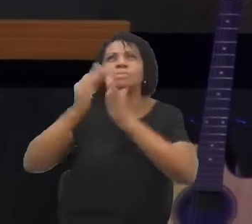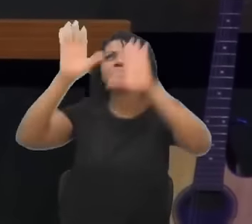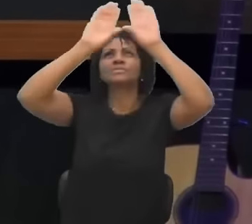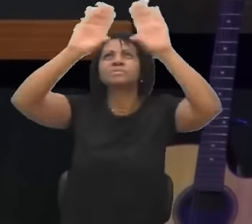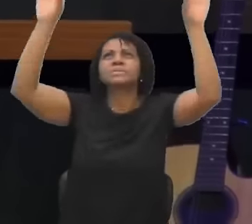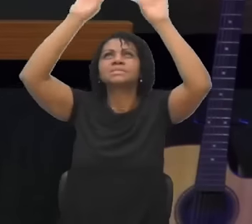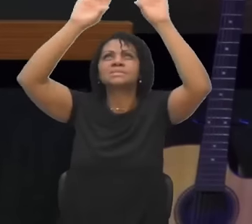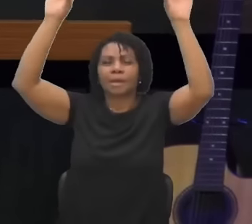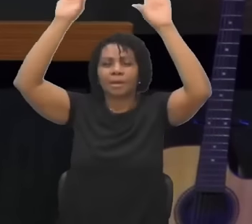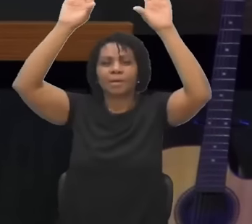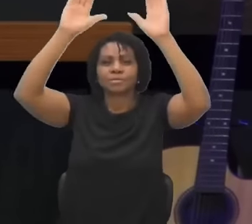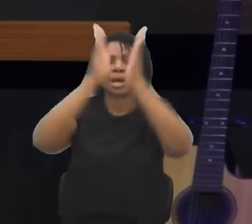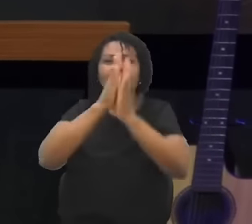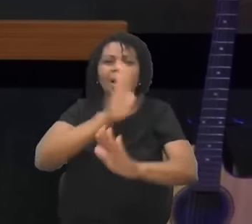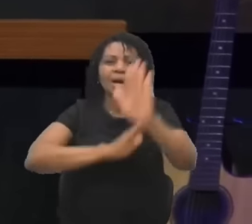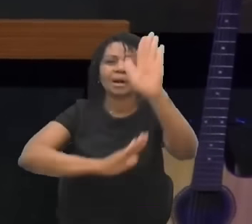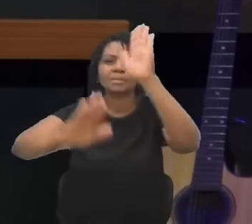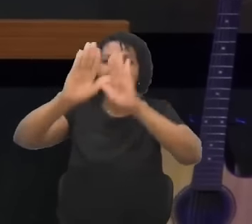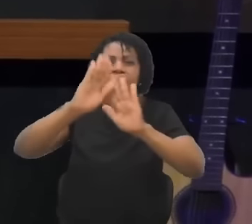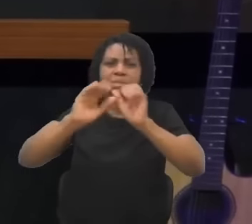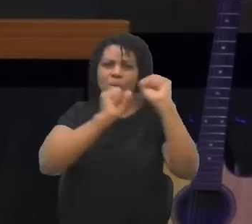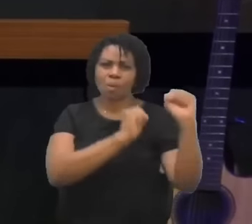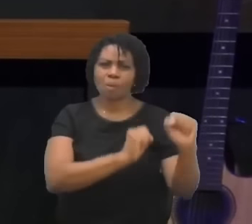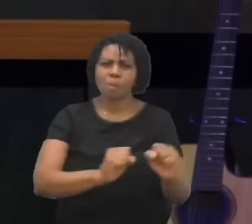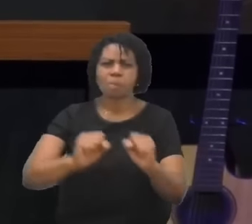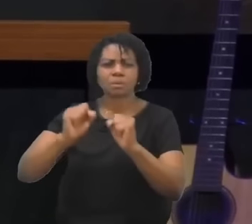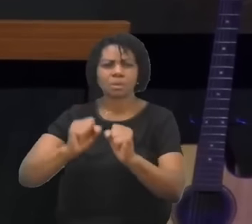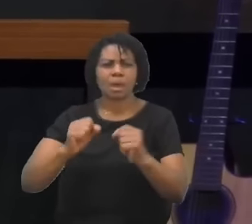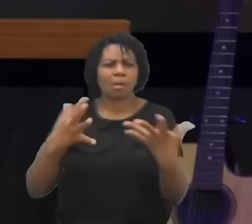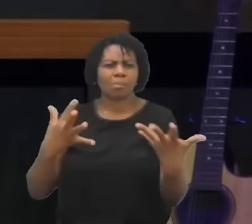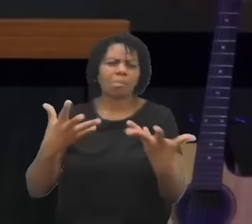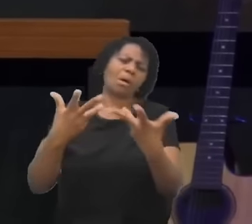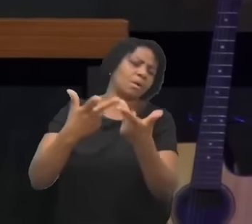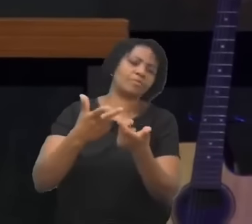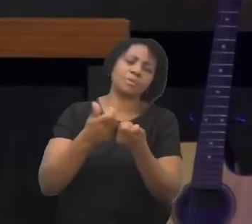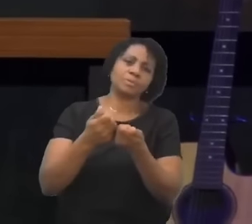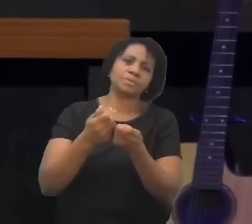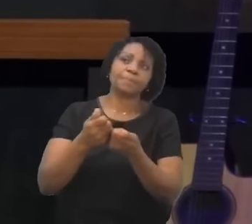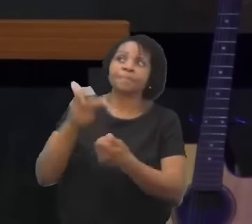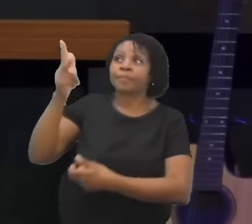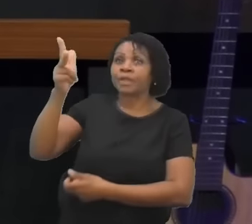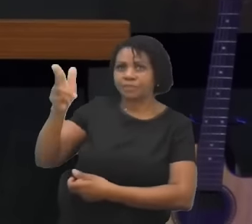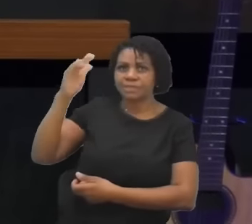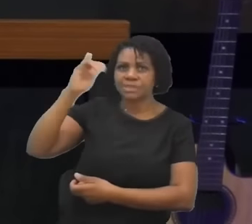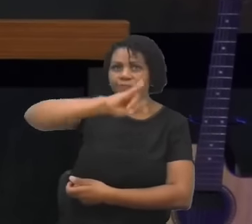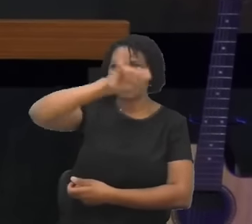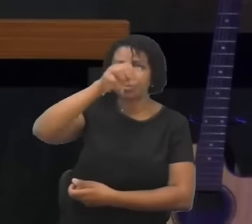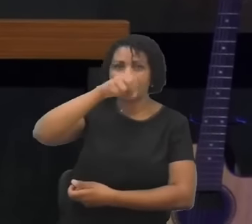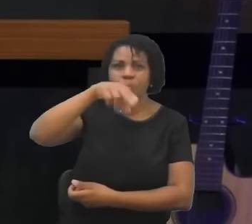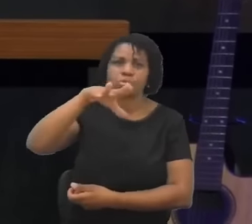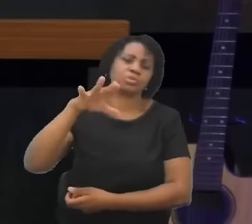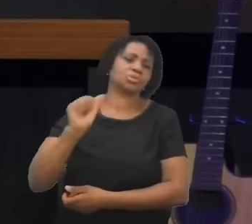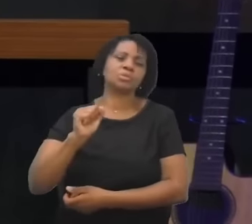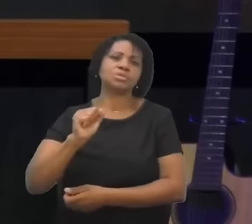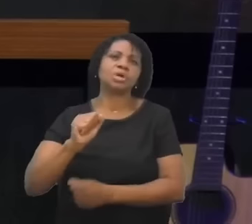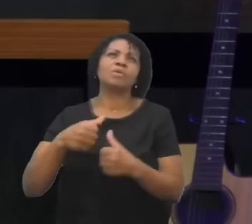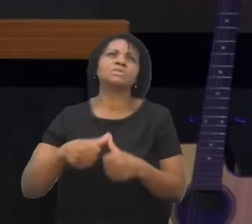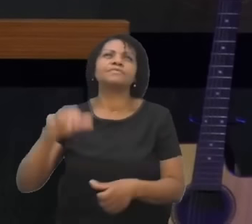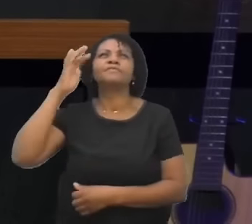A adoração é um firmamento, que espetacular. Se você for igual ao Jonas, você fica só ali no firmamento. Você